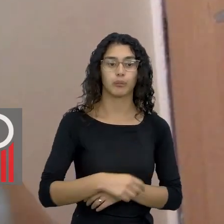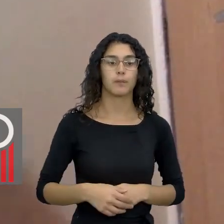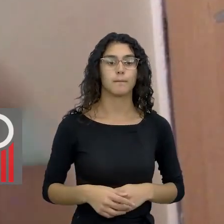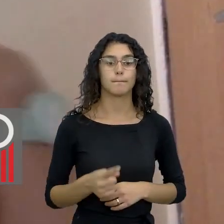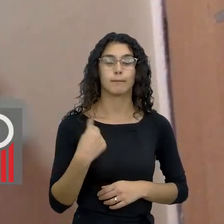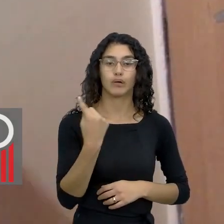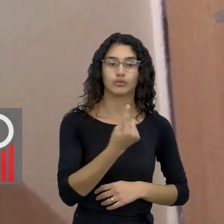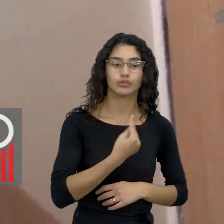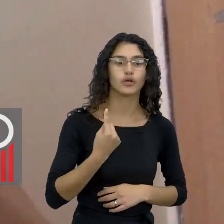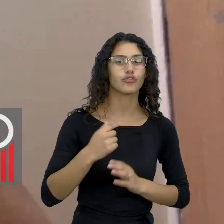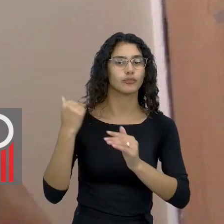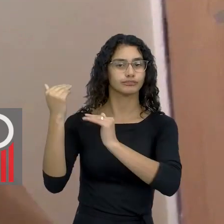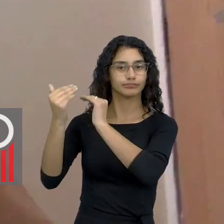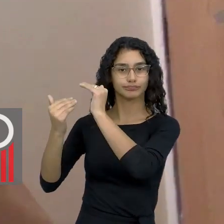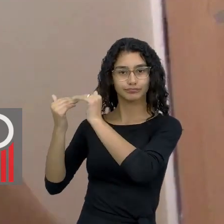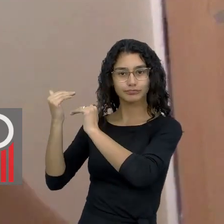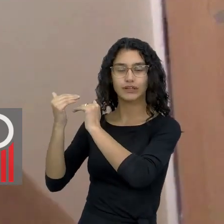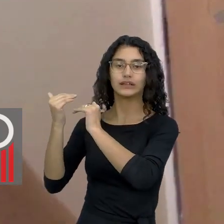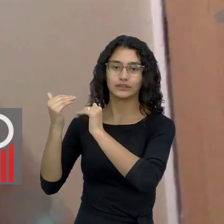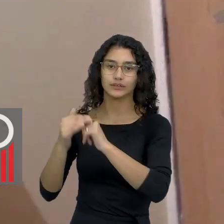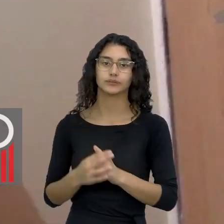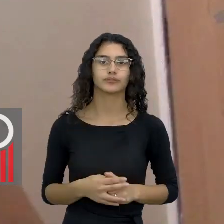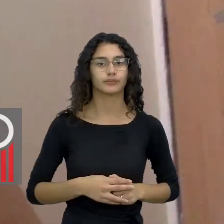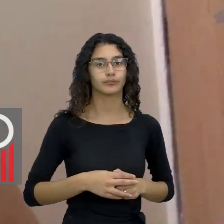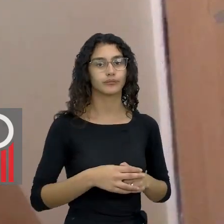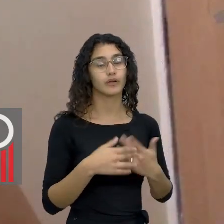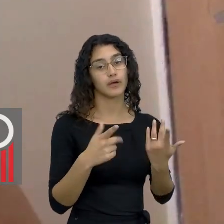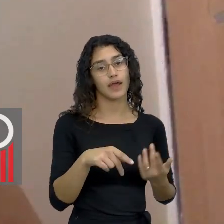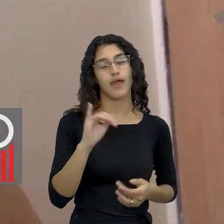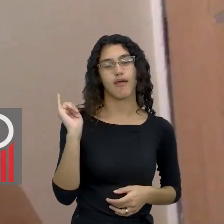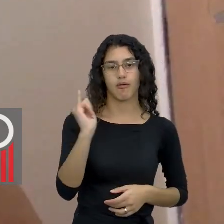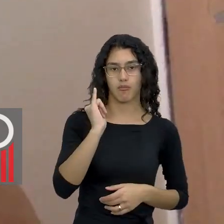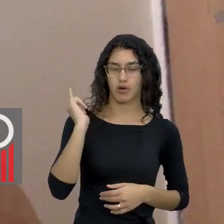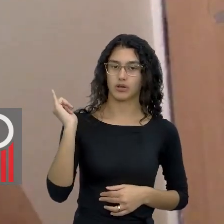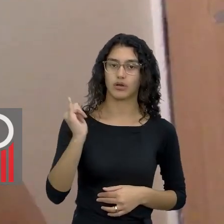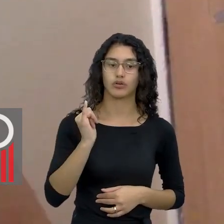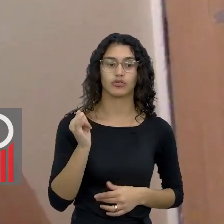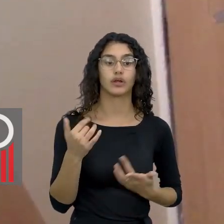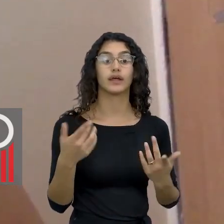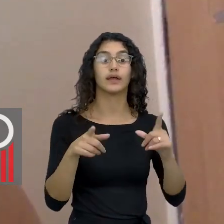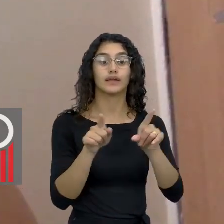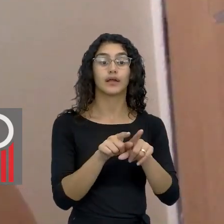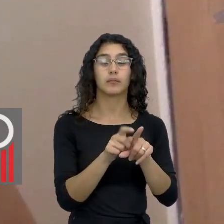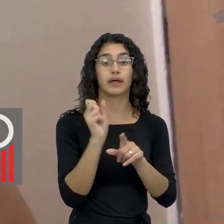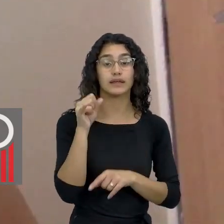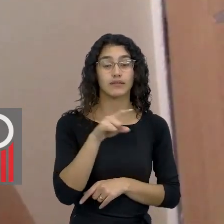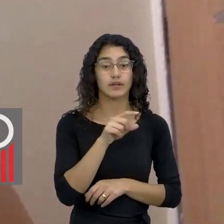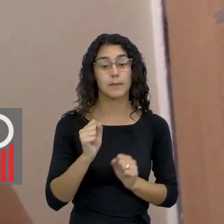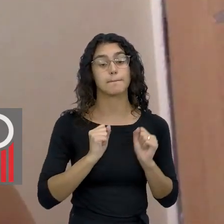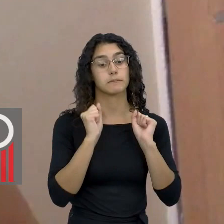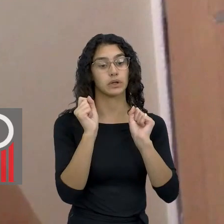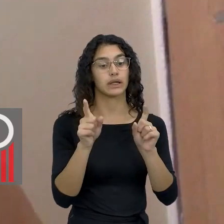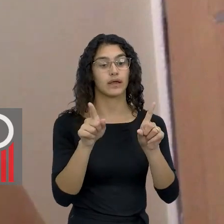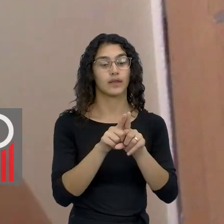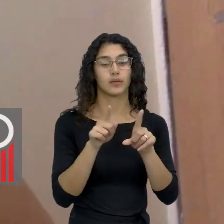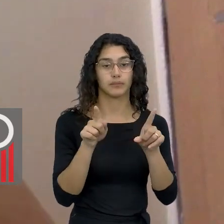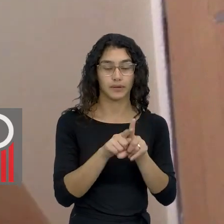com os nossos desdobramentos, né? Então, é muito importante. E se você puder